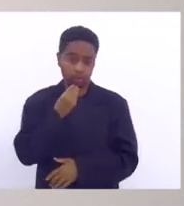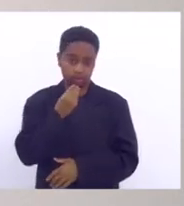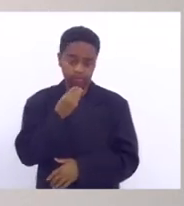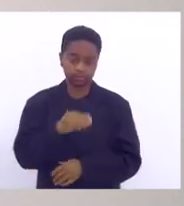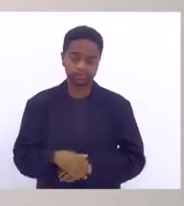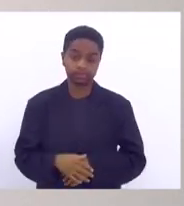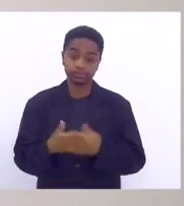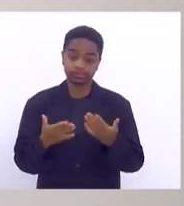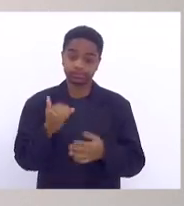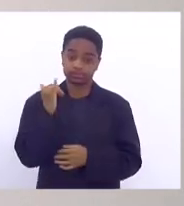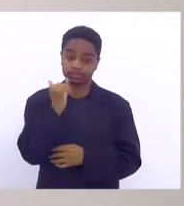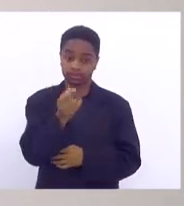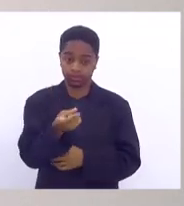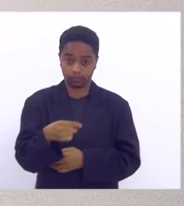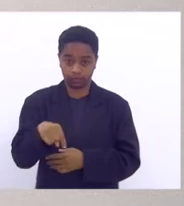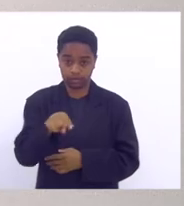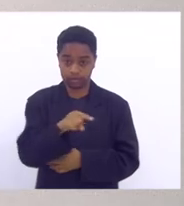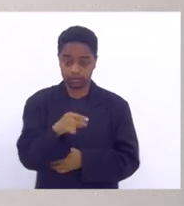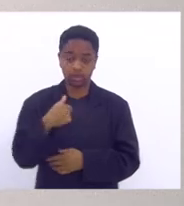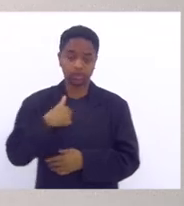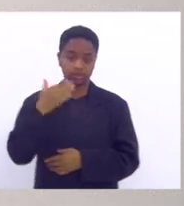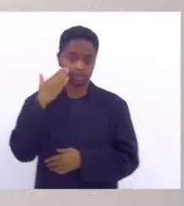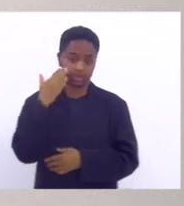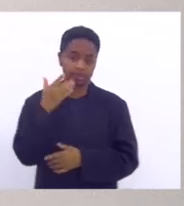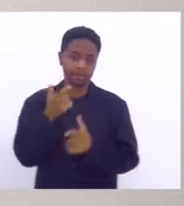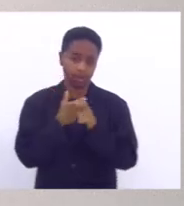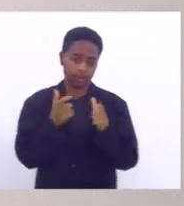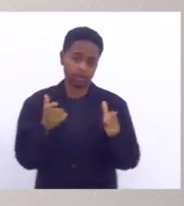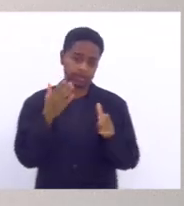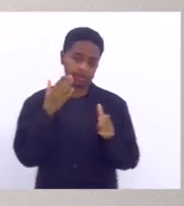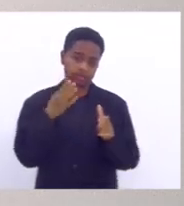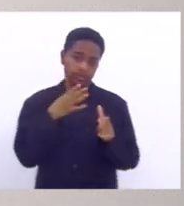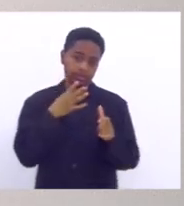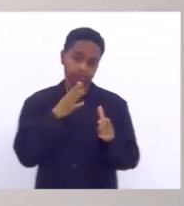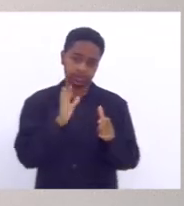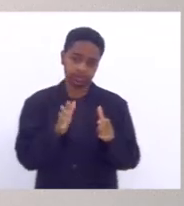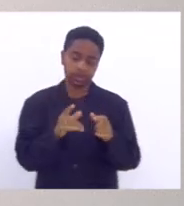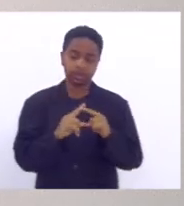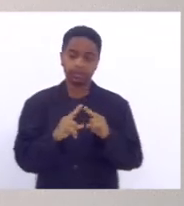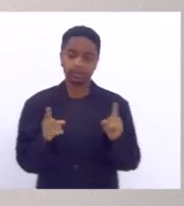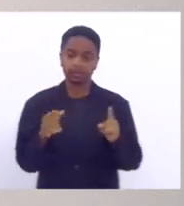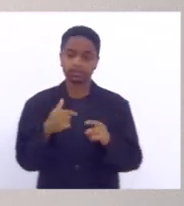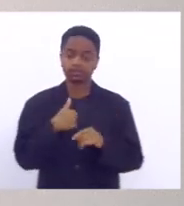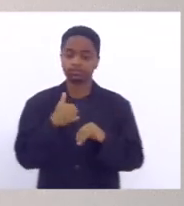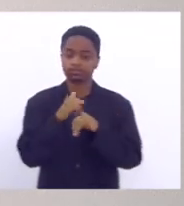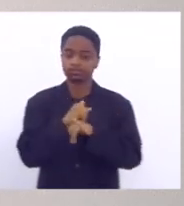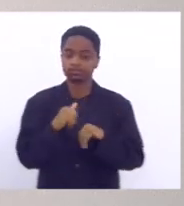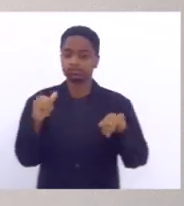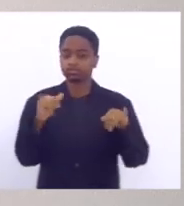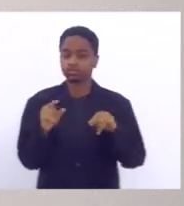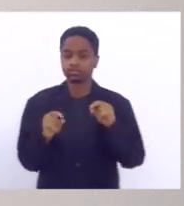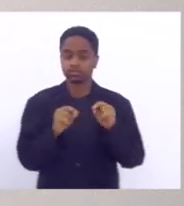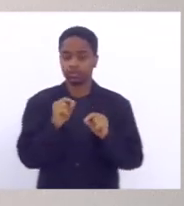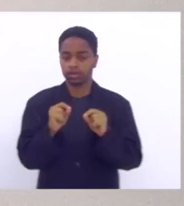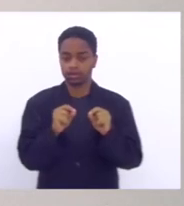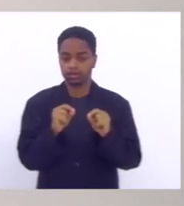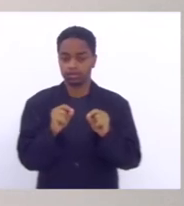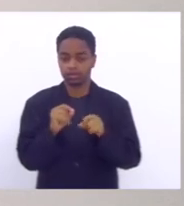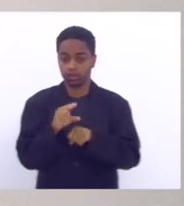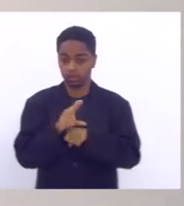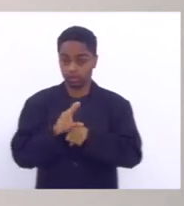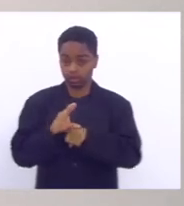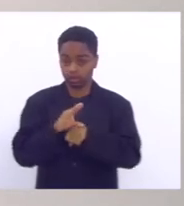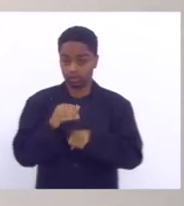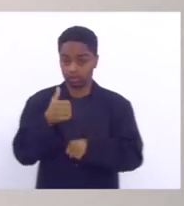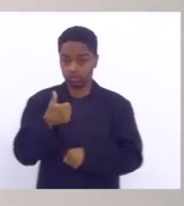senhores e à senhoras eu sei que a grande maioria aqui tem conhecimento disso basta dizer que eh a Constituição